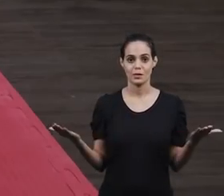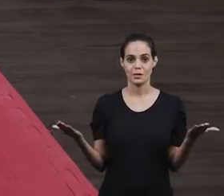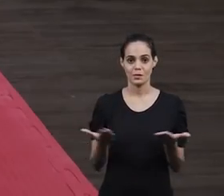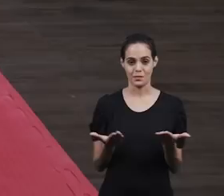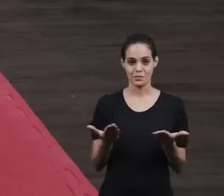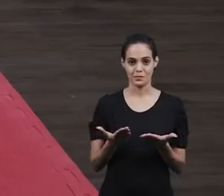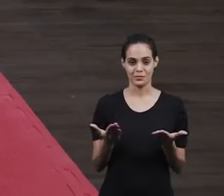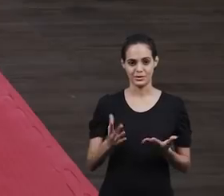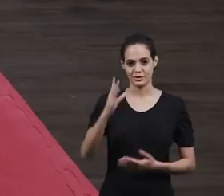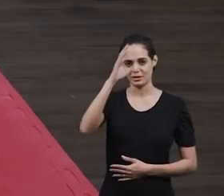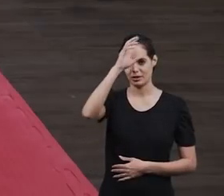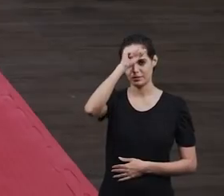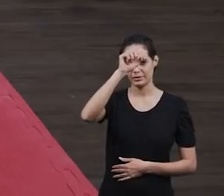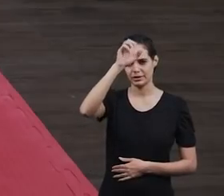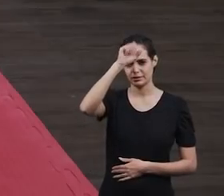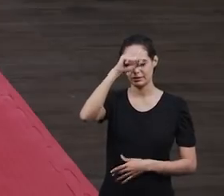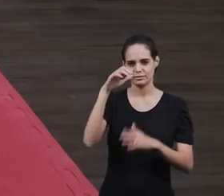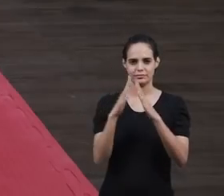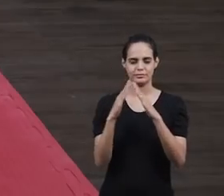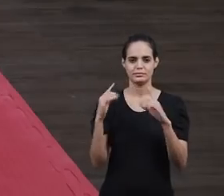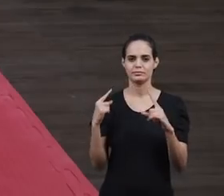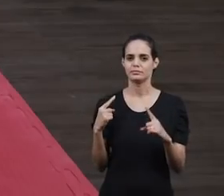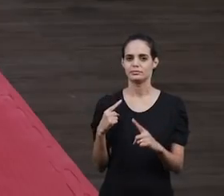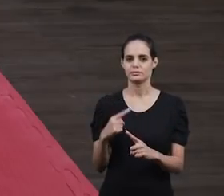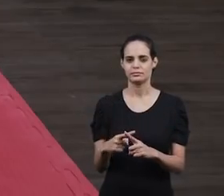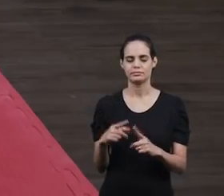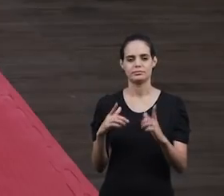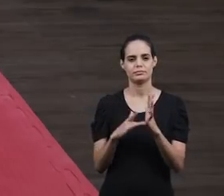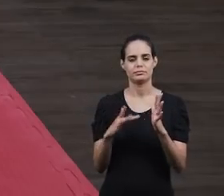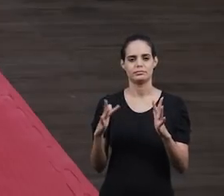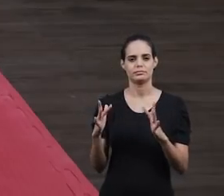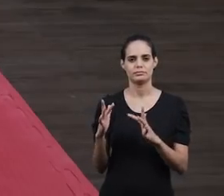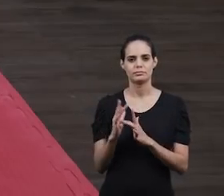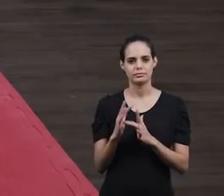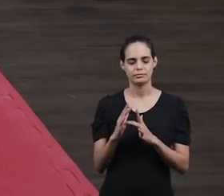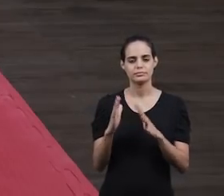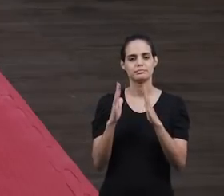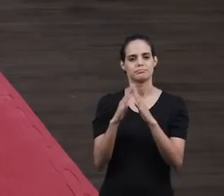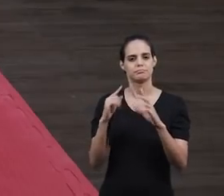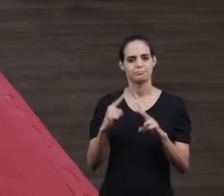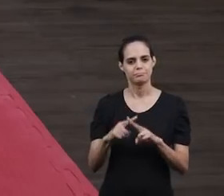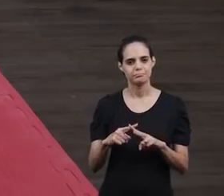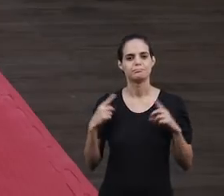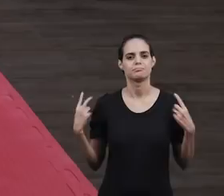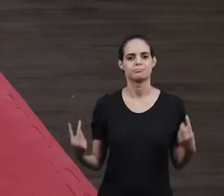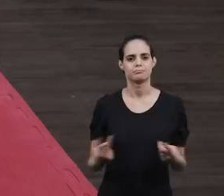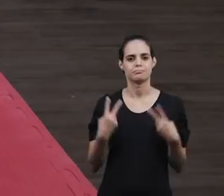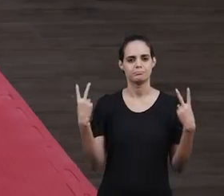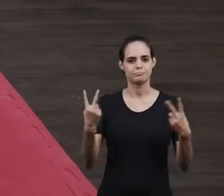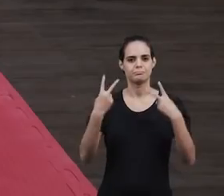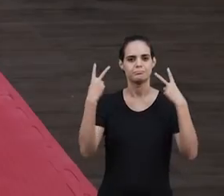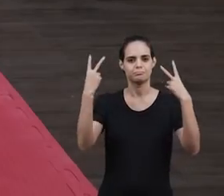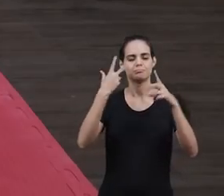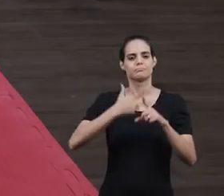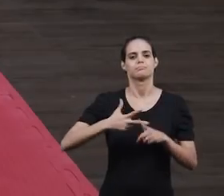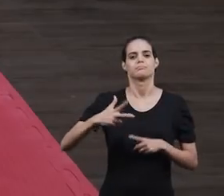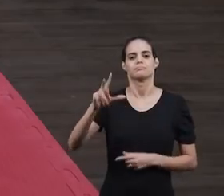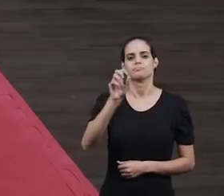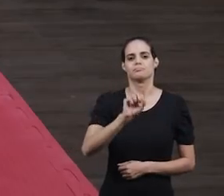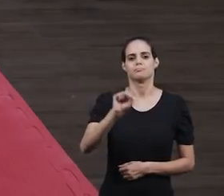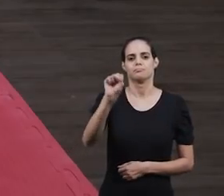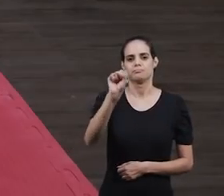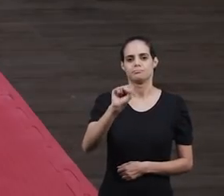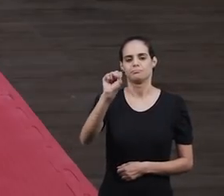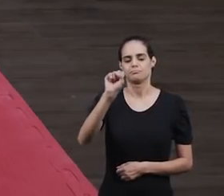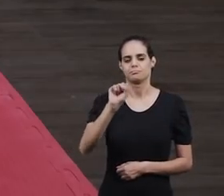hoje que nós vamos aprender sobre isso, sobre a Igreja de Jesus, que é a Igreja vitoriosa, que é a